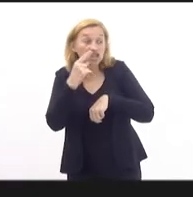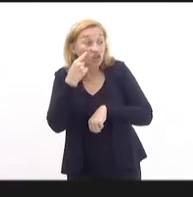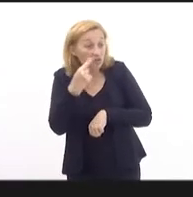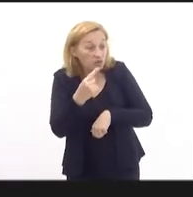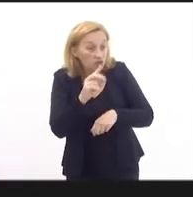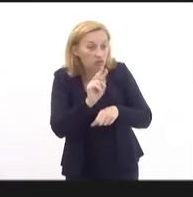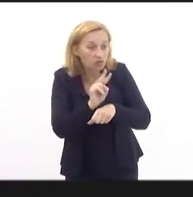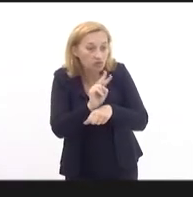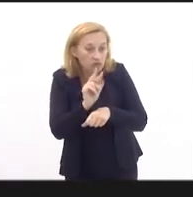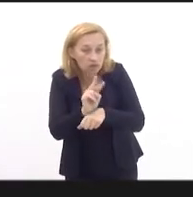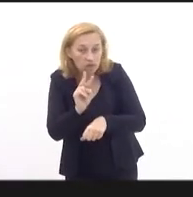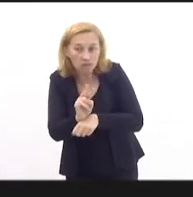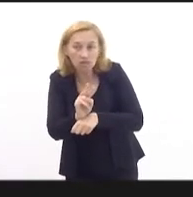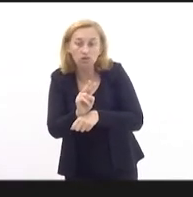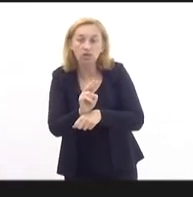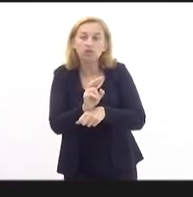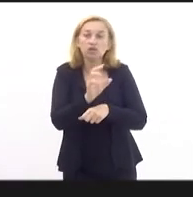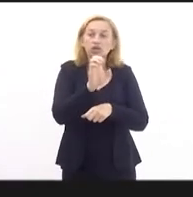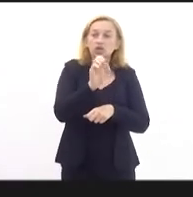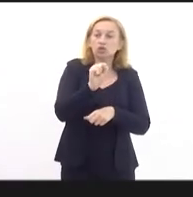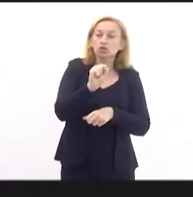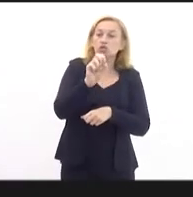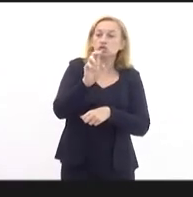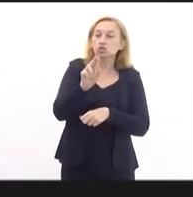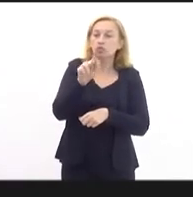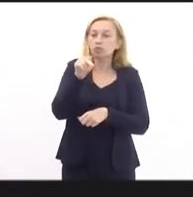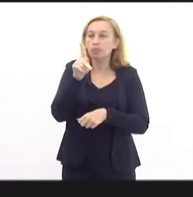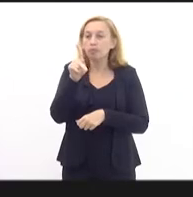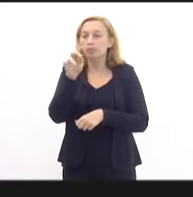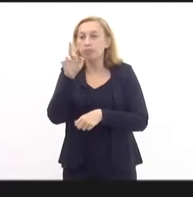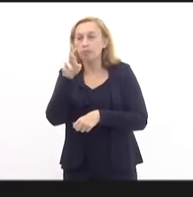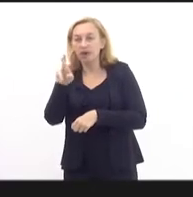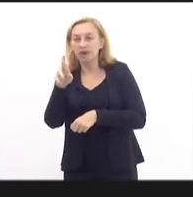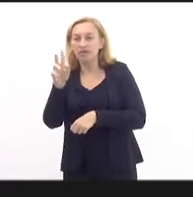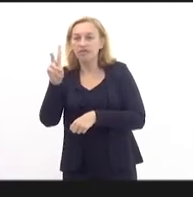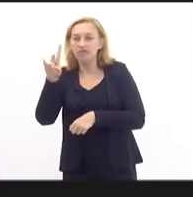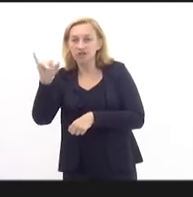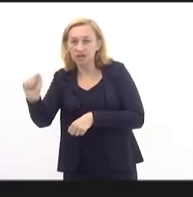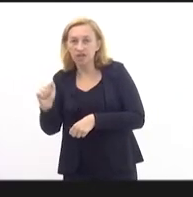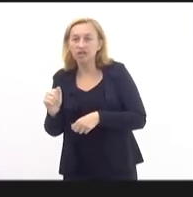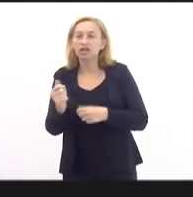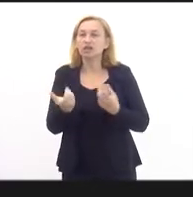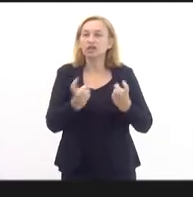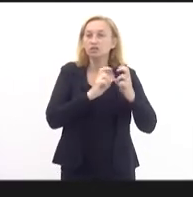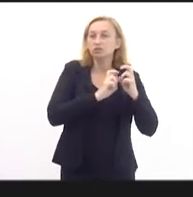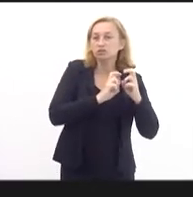Supervia, tanto na via expressa, quando